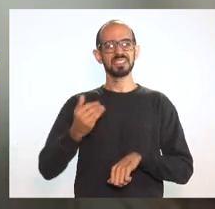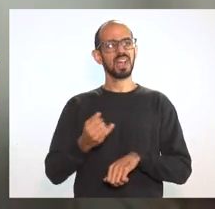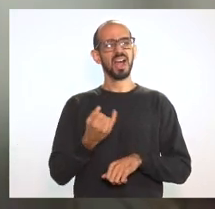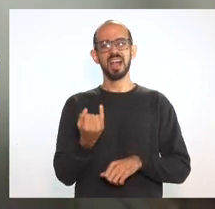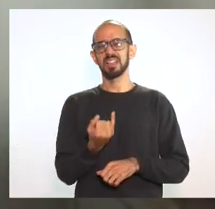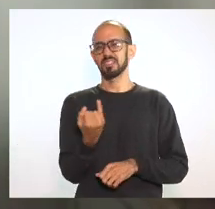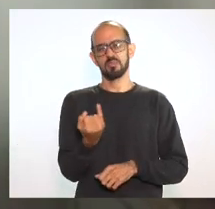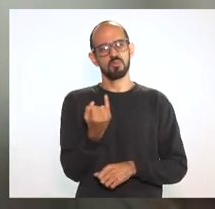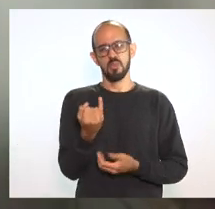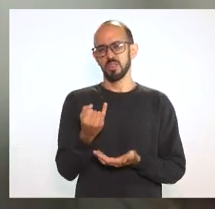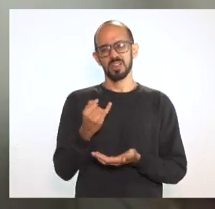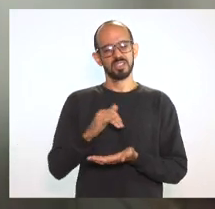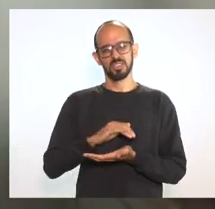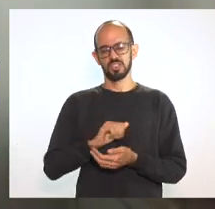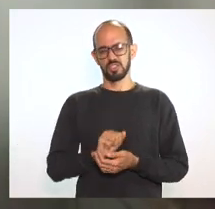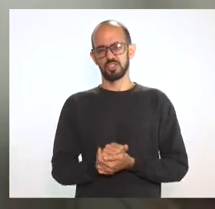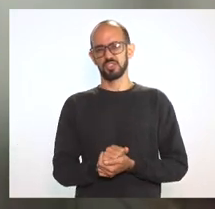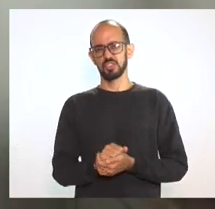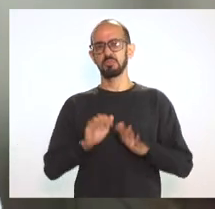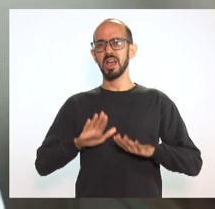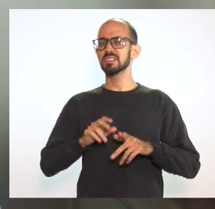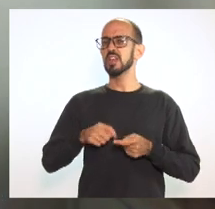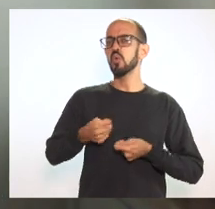falarem, e a economia?